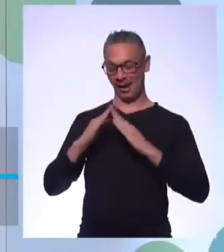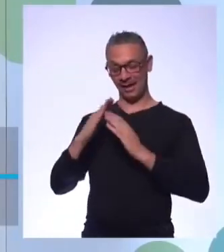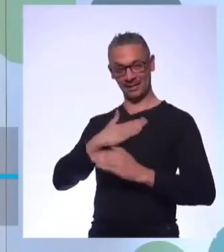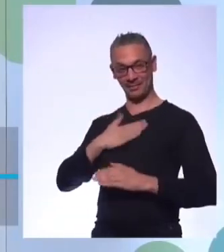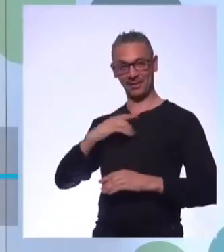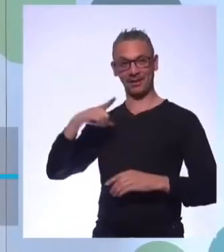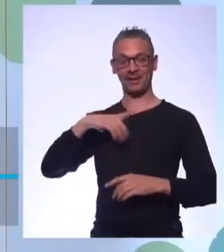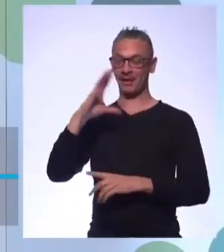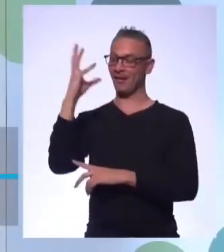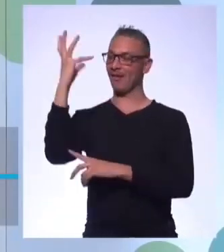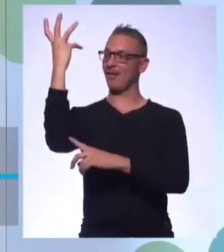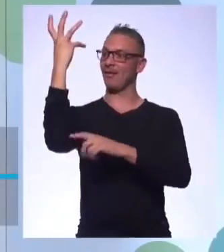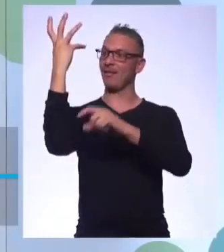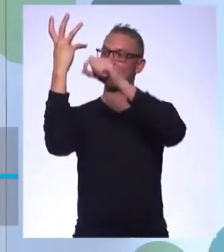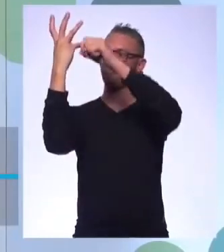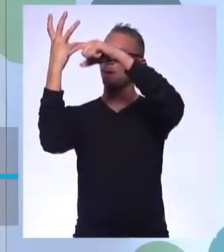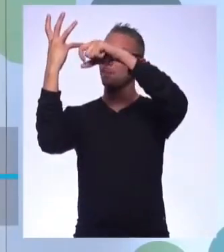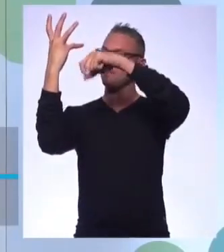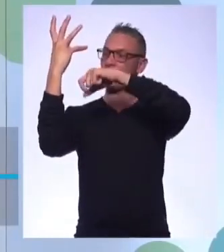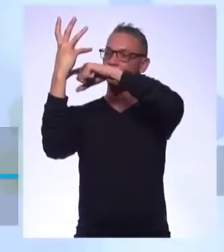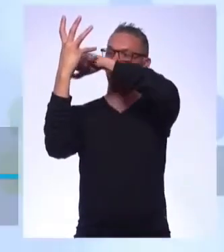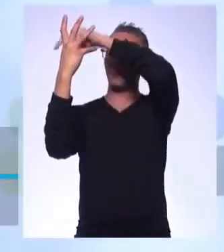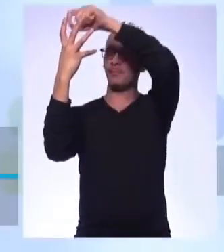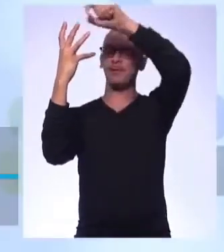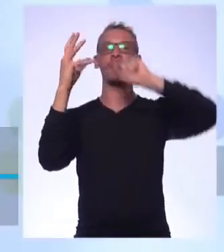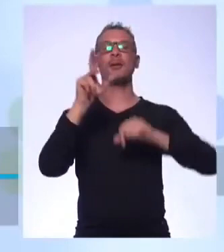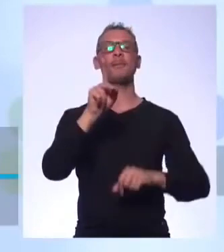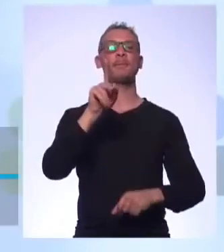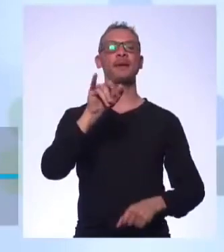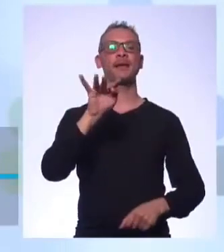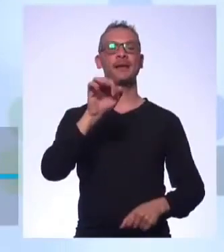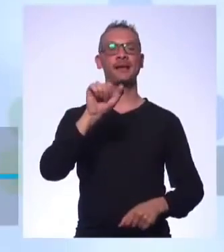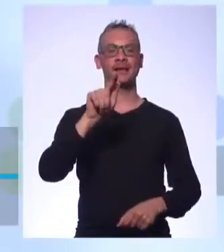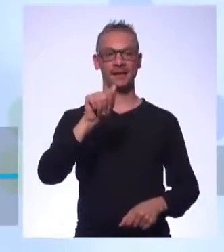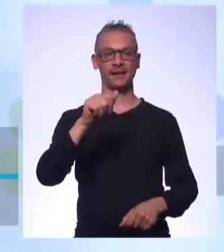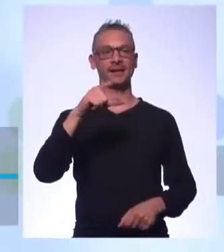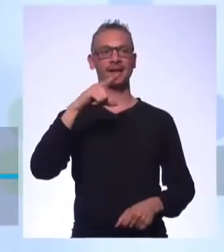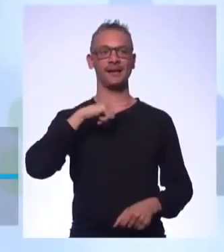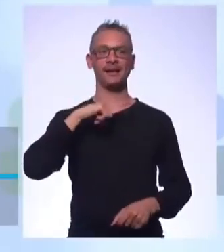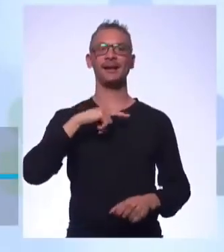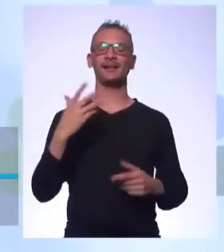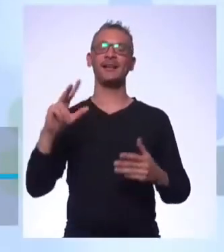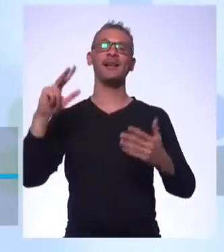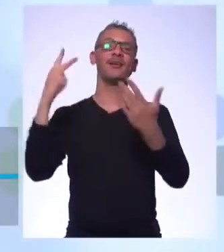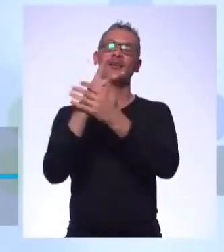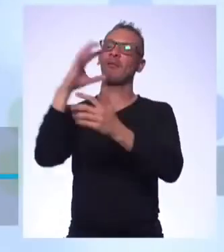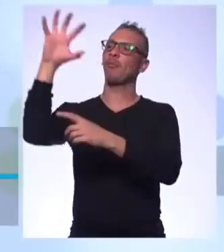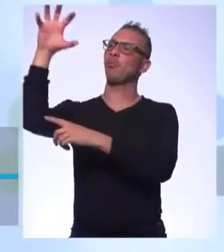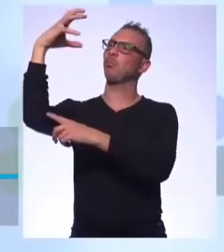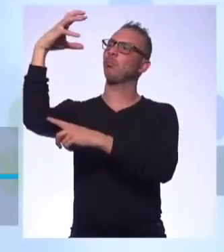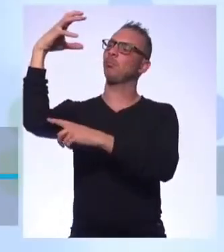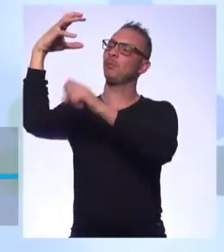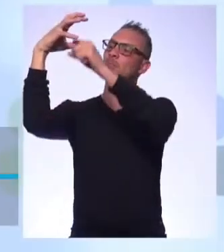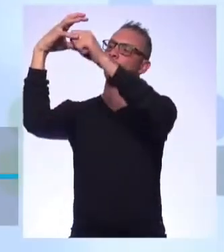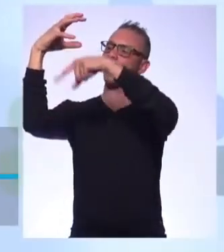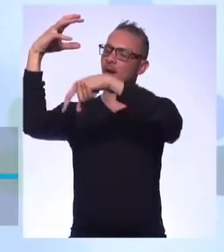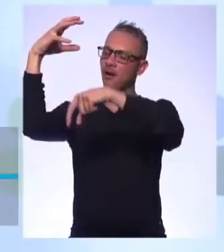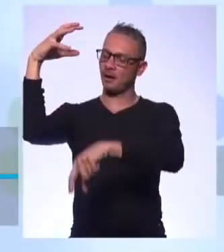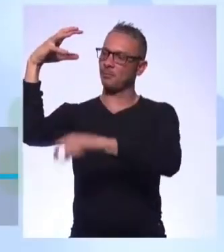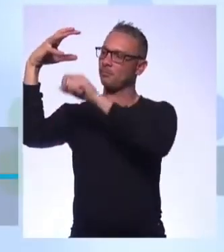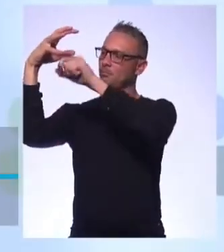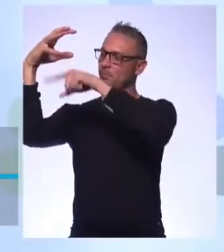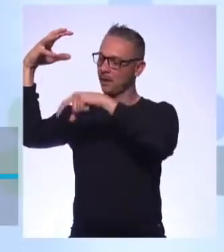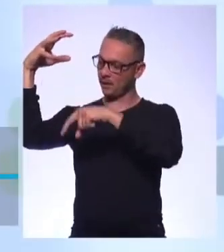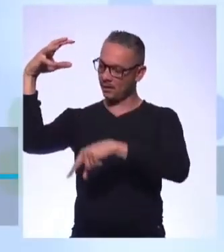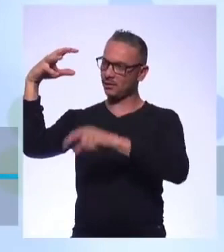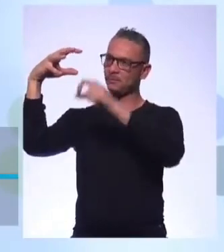Mauro. quando ela dá os frutos, o que acontece com ela? Ela parece estar chorando, tá pingando. Cai e fica pingando muito. E elas o